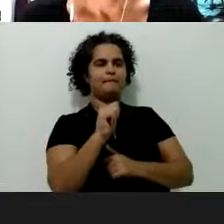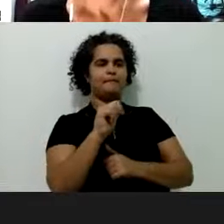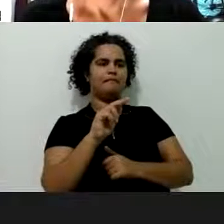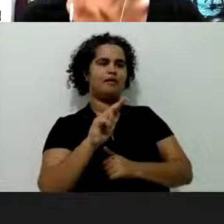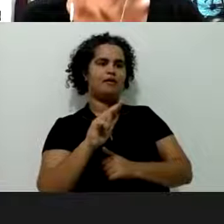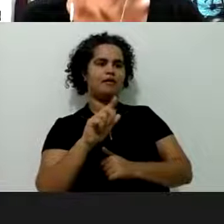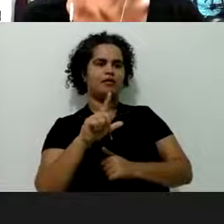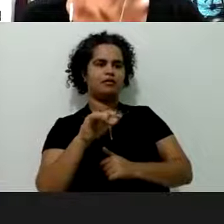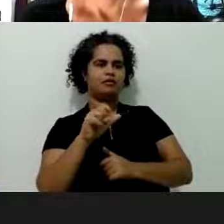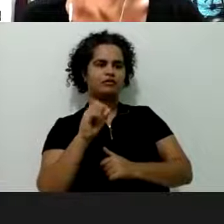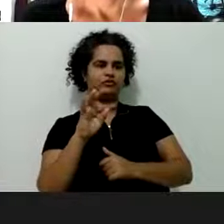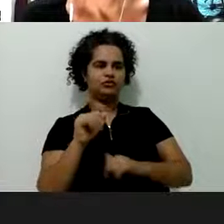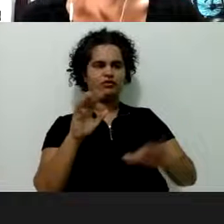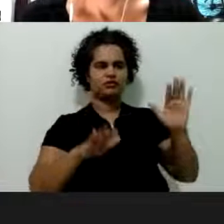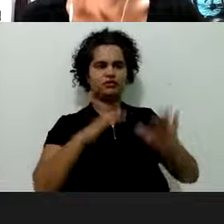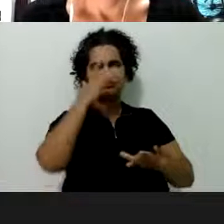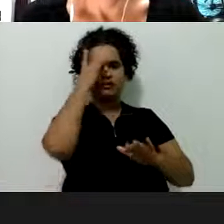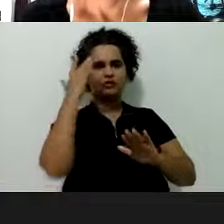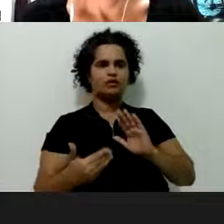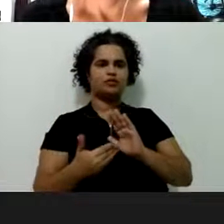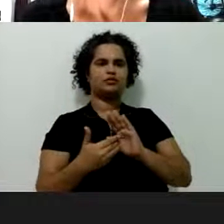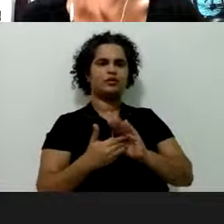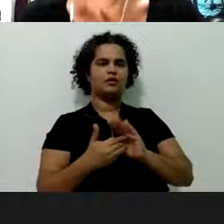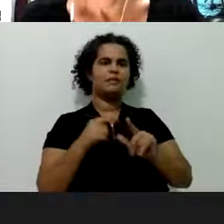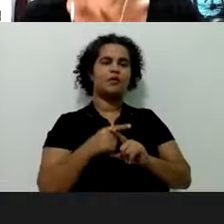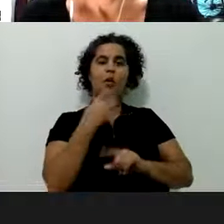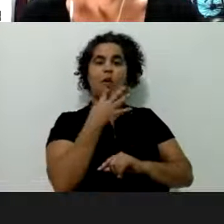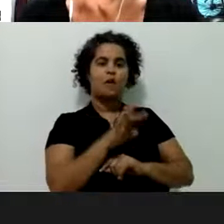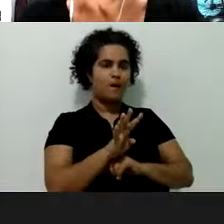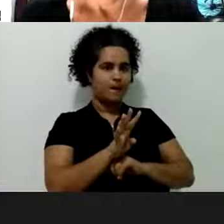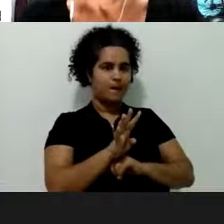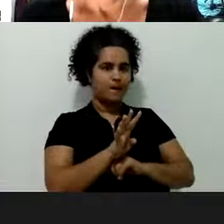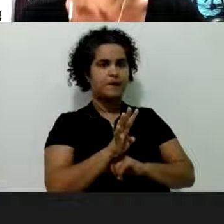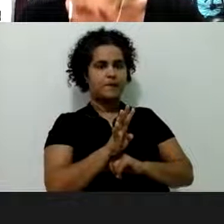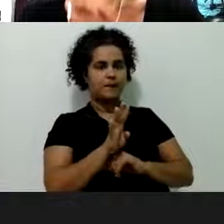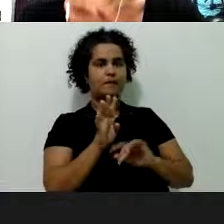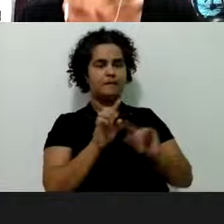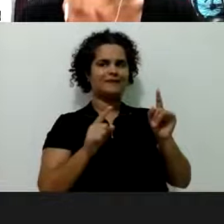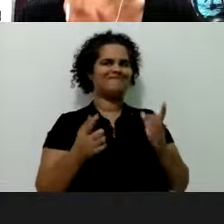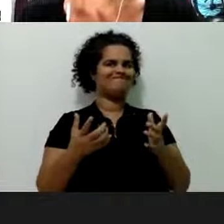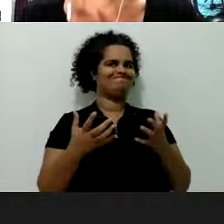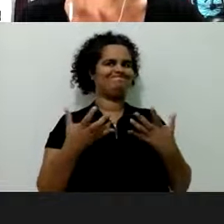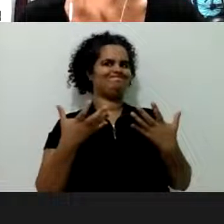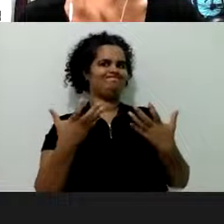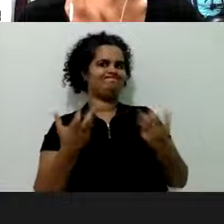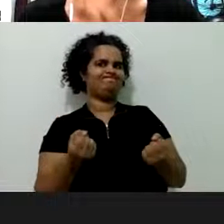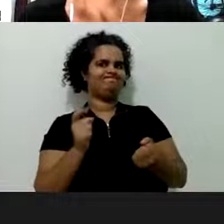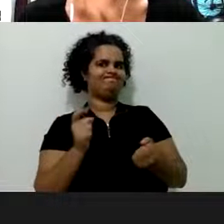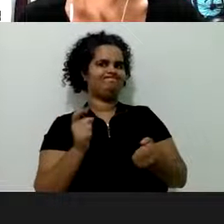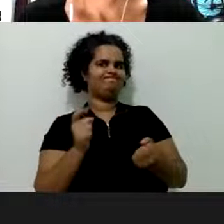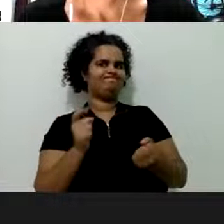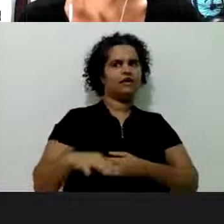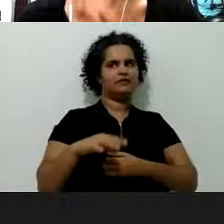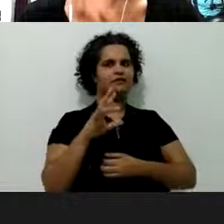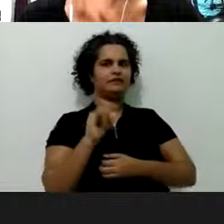resistência. As pessoas, às vezes, têm uma resistência sem conhecer, mas ela tem um ceticismo, acha que não vai dar certo e tudo mais. E